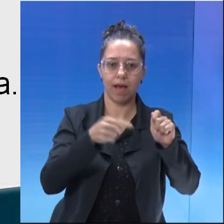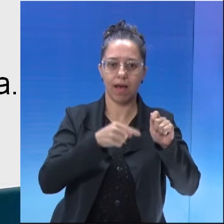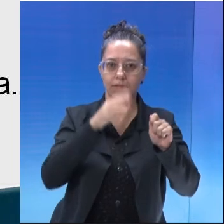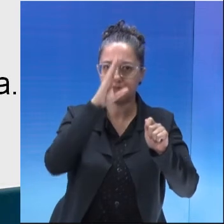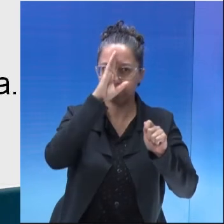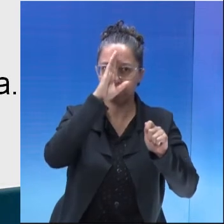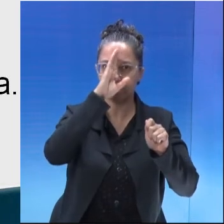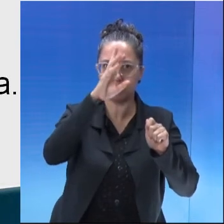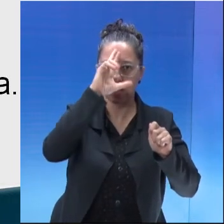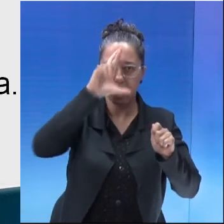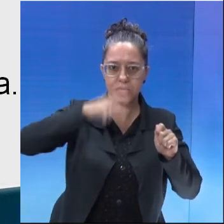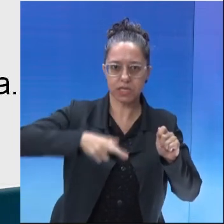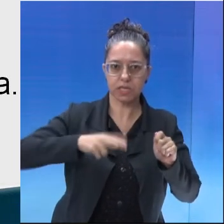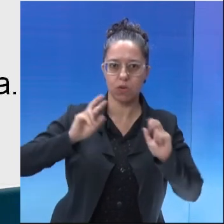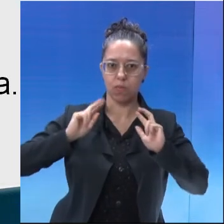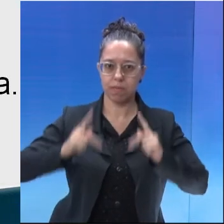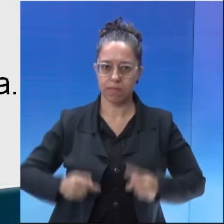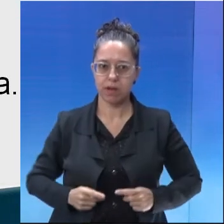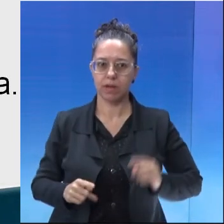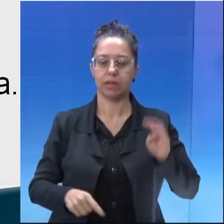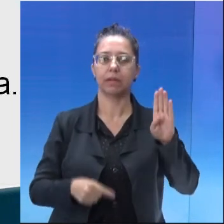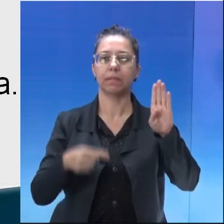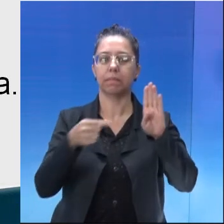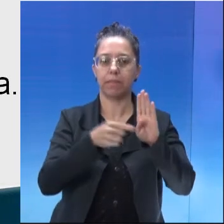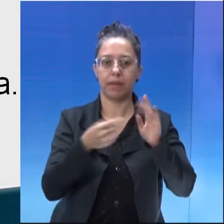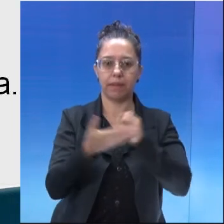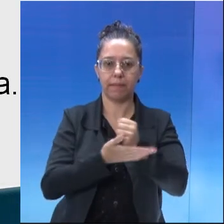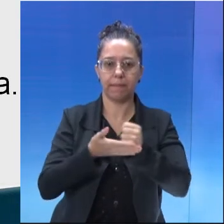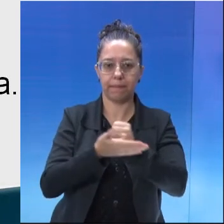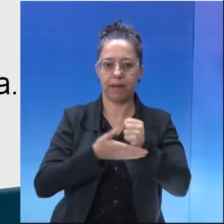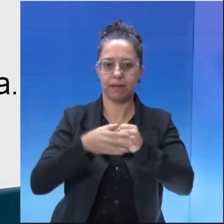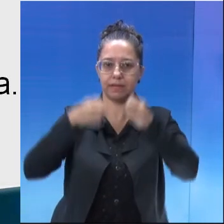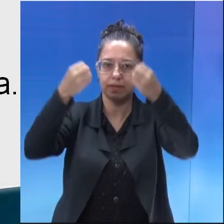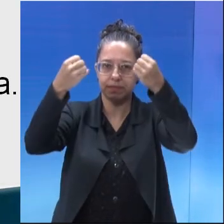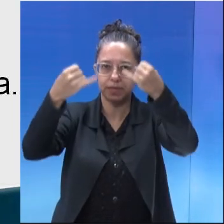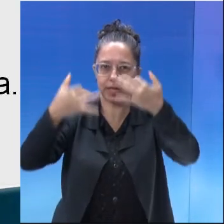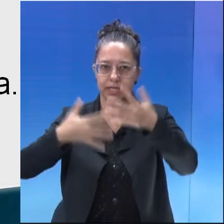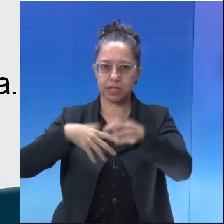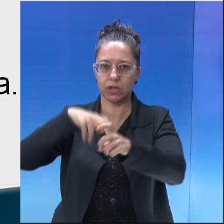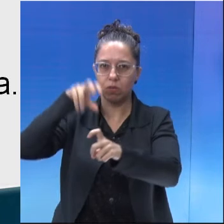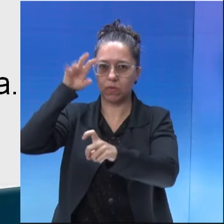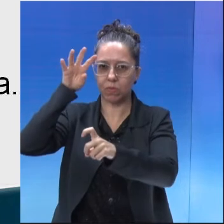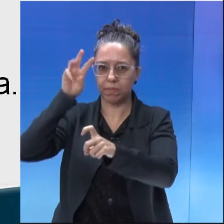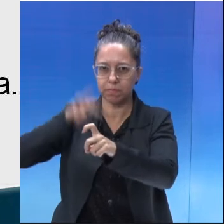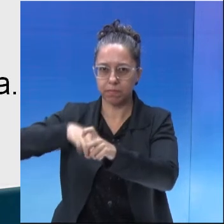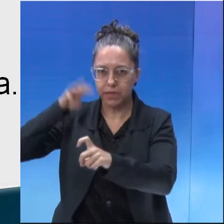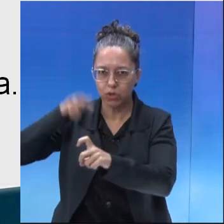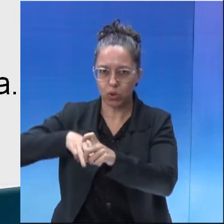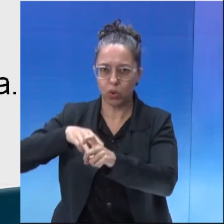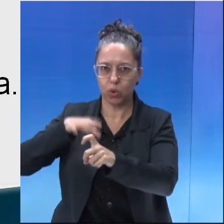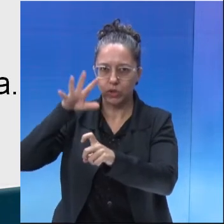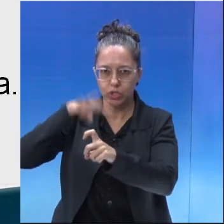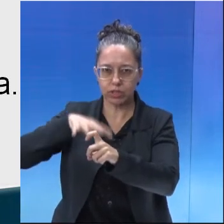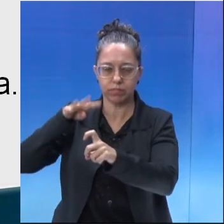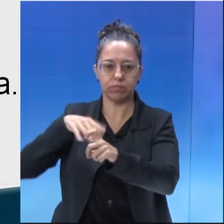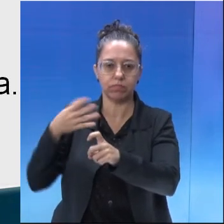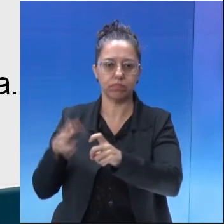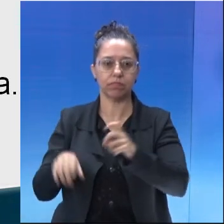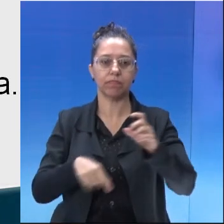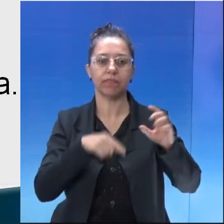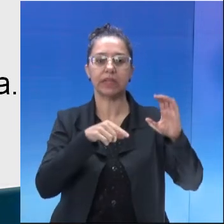humana. Letra B, baseado na explicação mitológica. Letra C, fundamentado